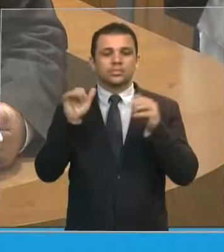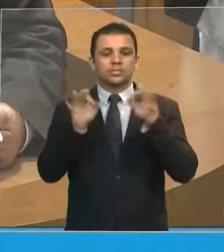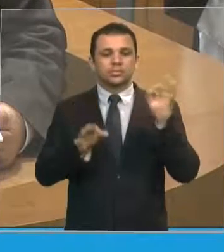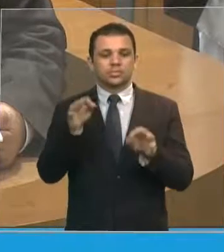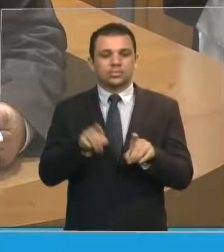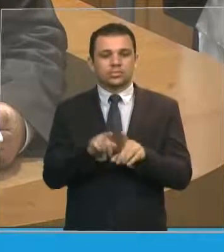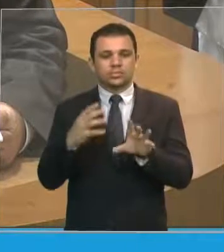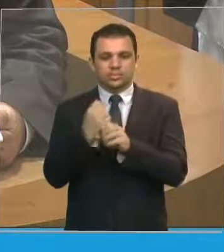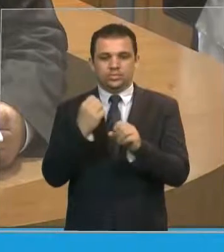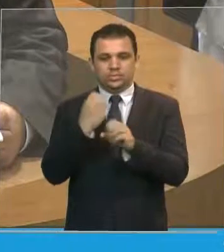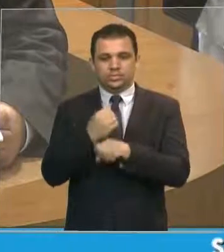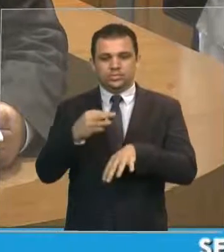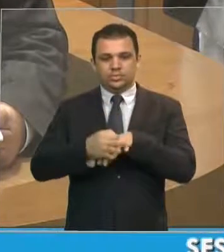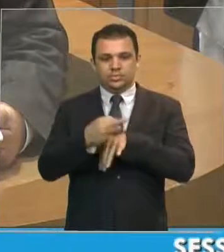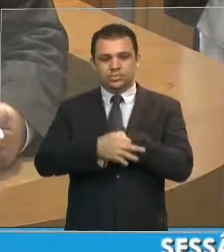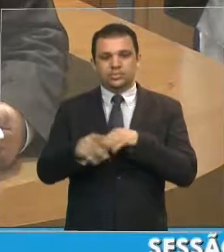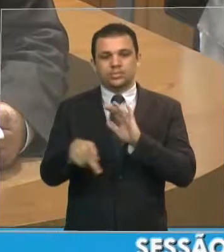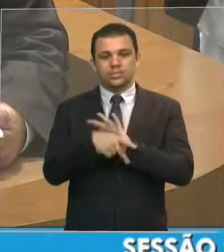do Banco do Brasil,